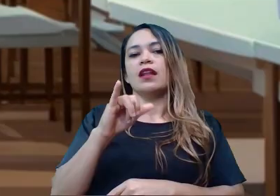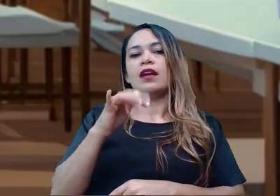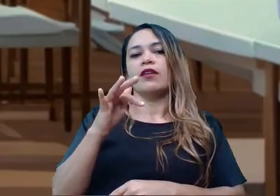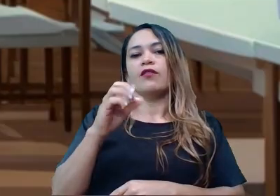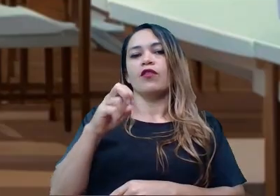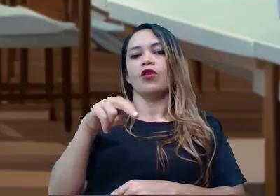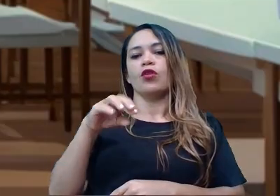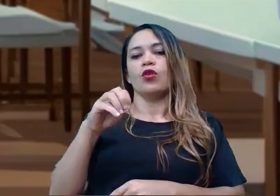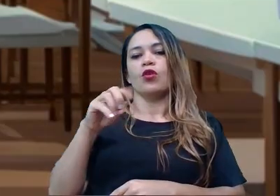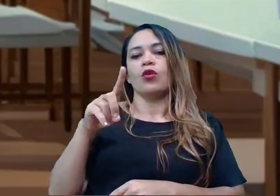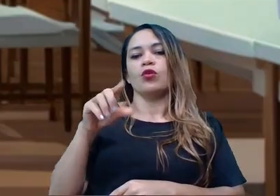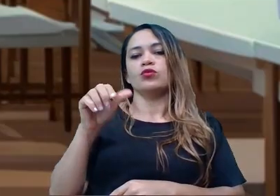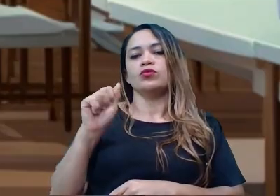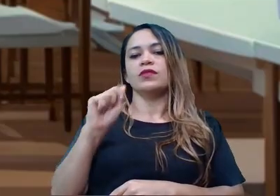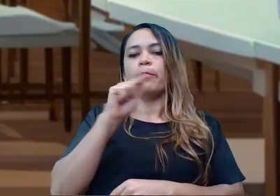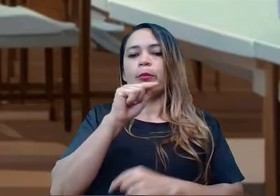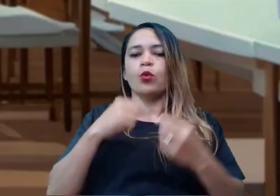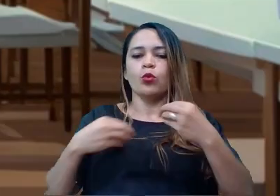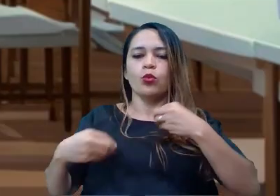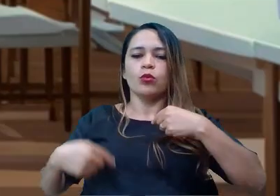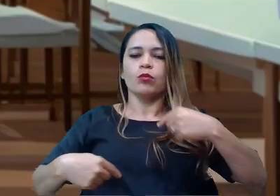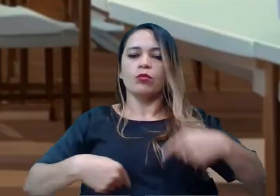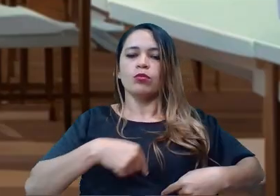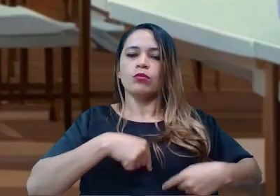que a gente tem no nosso corpo que a gente tem